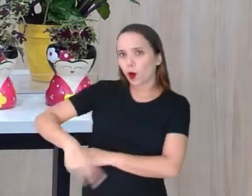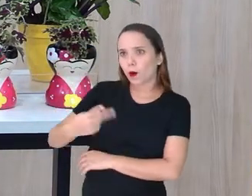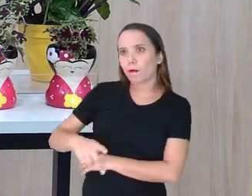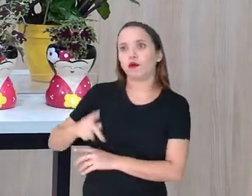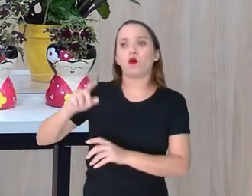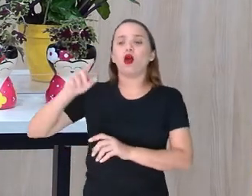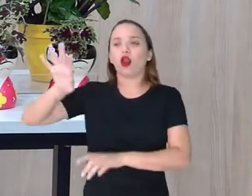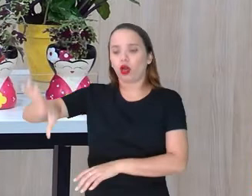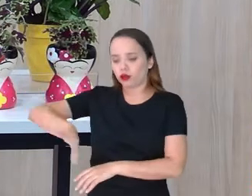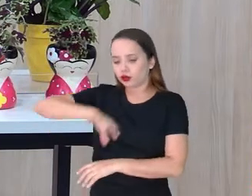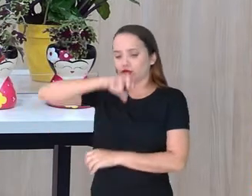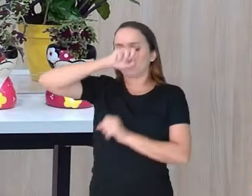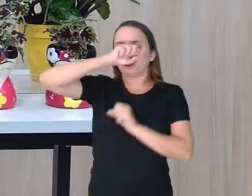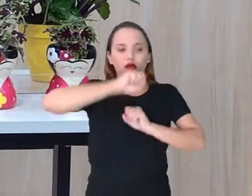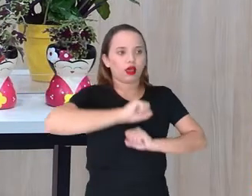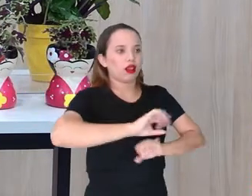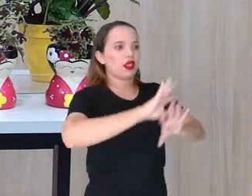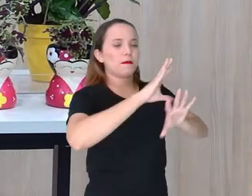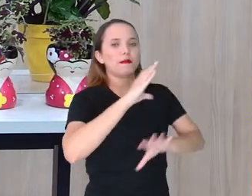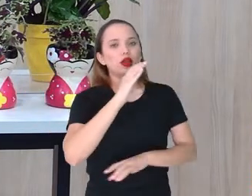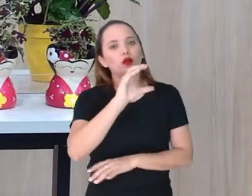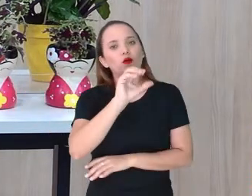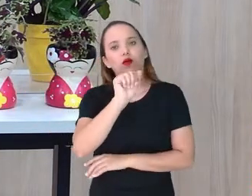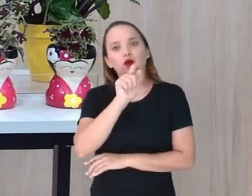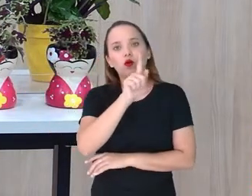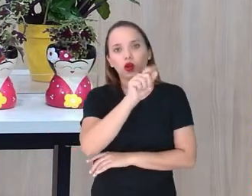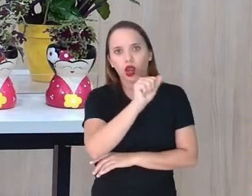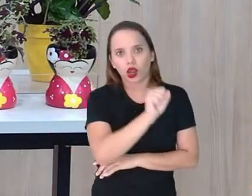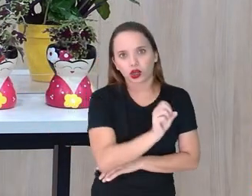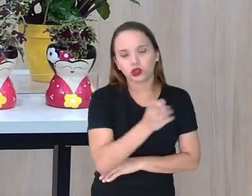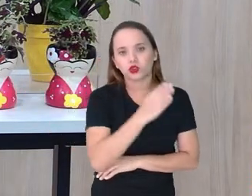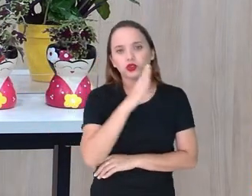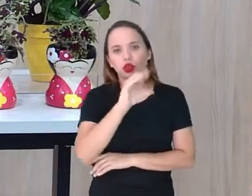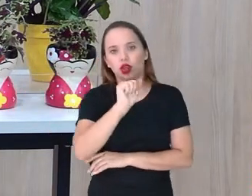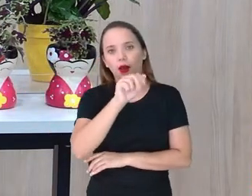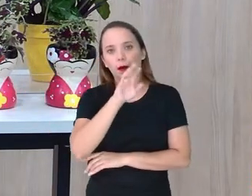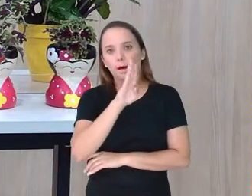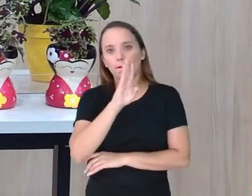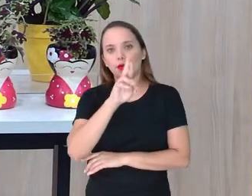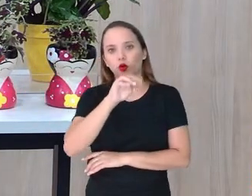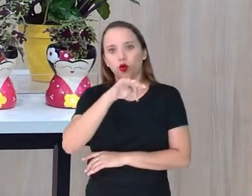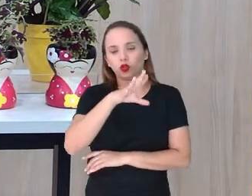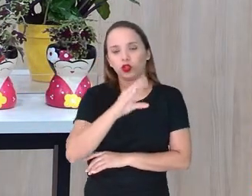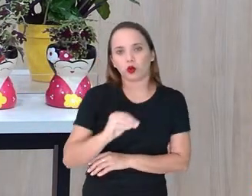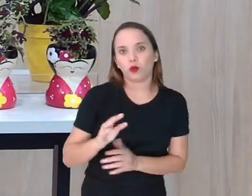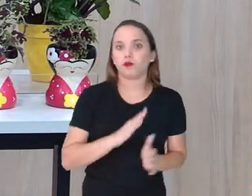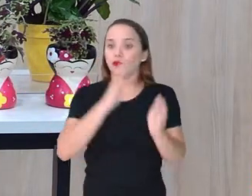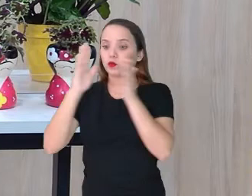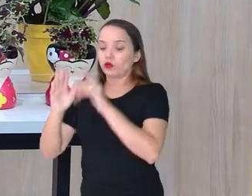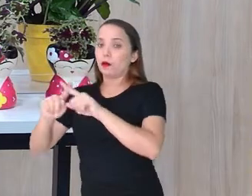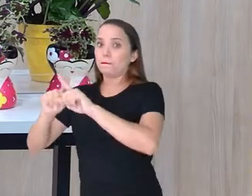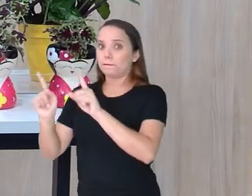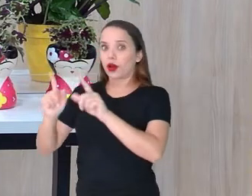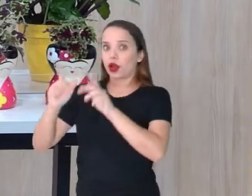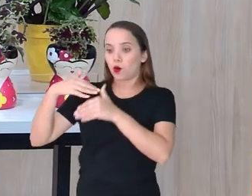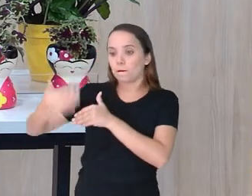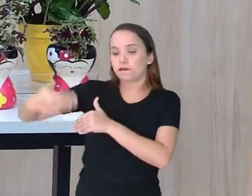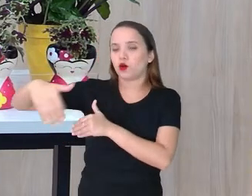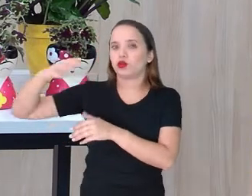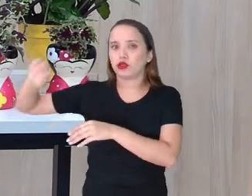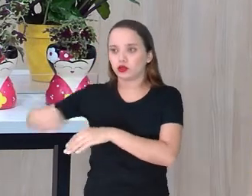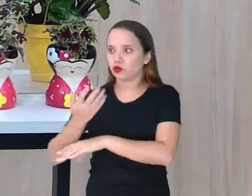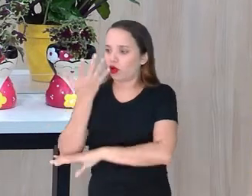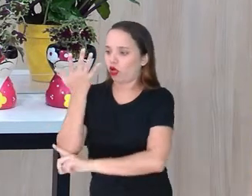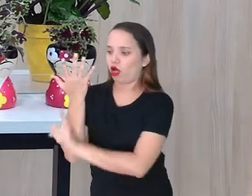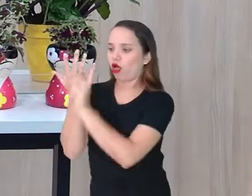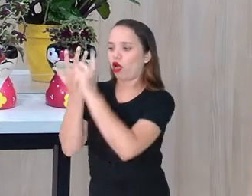não é? Já na fotossíntese, ao mesmo tempo que ela está respirando, ela está realizando a fotossíntese. Ela não para de respirar naquele